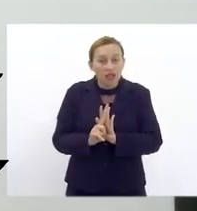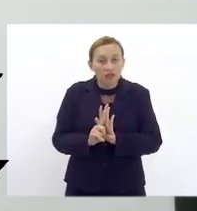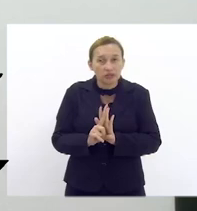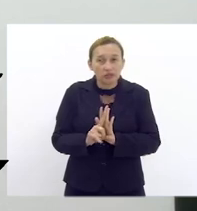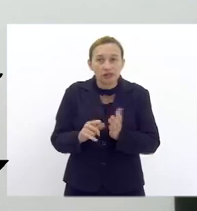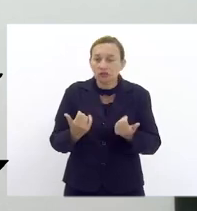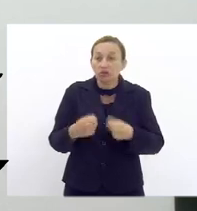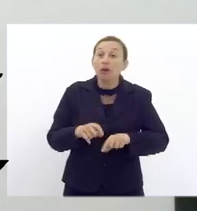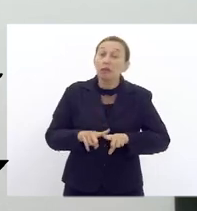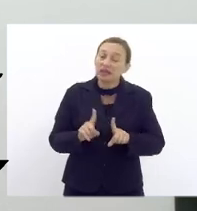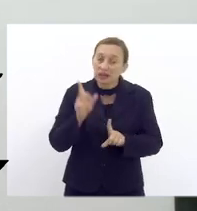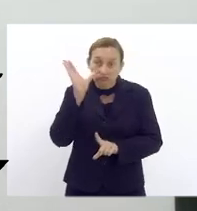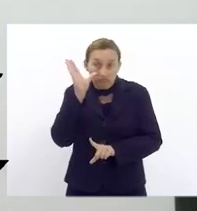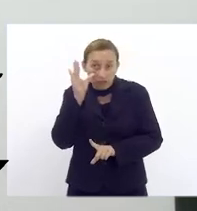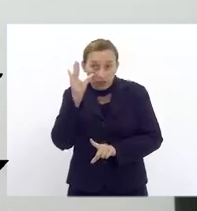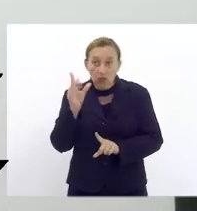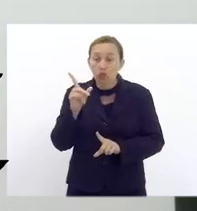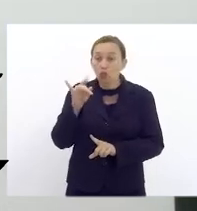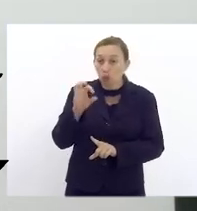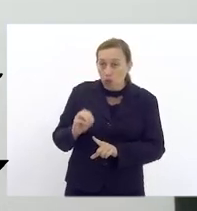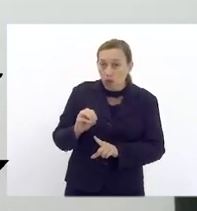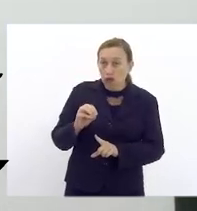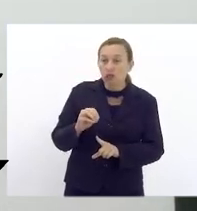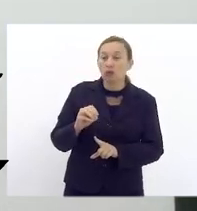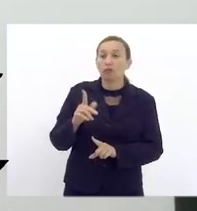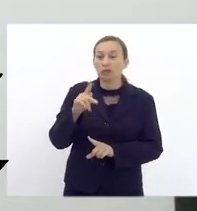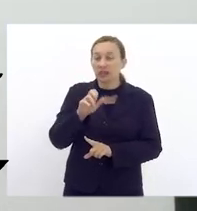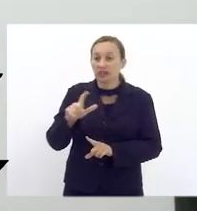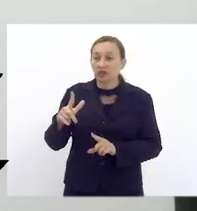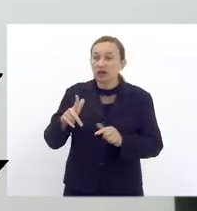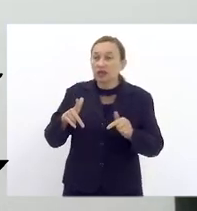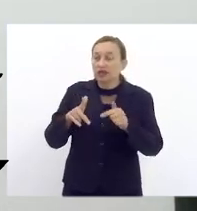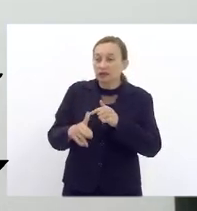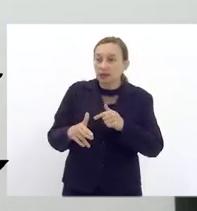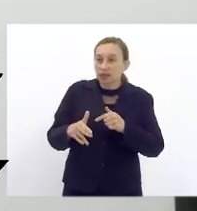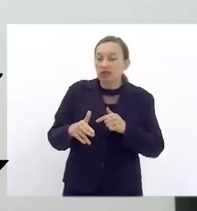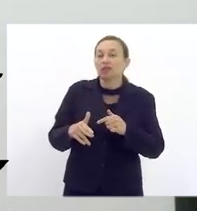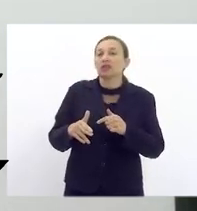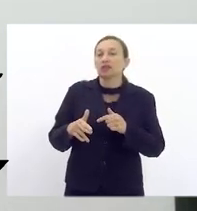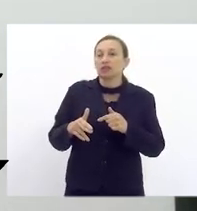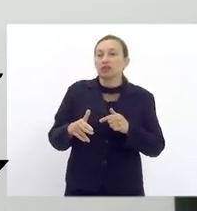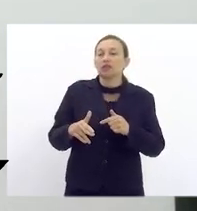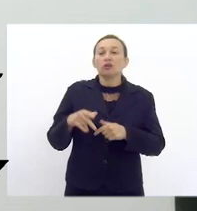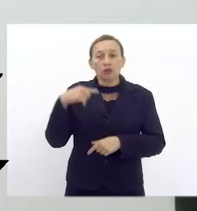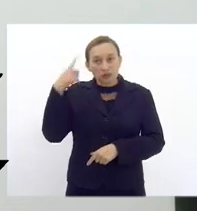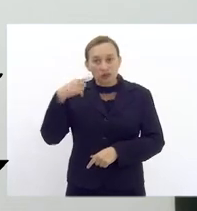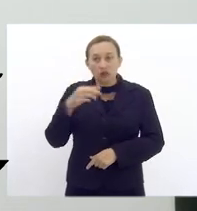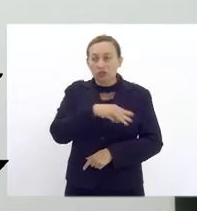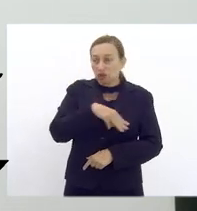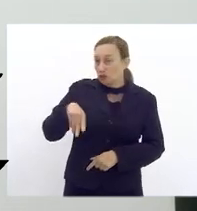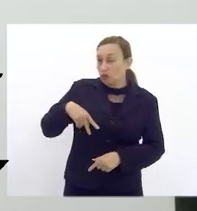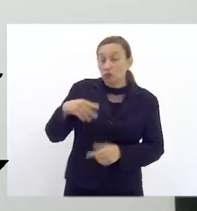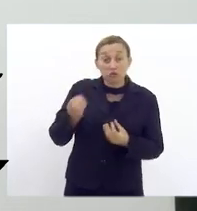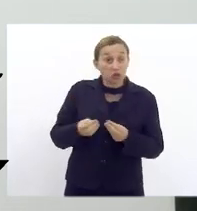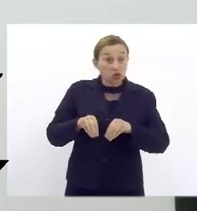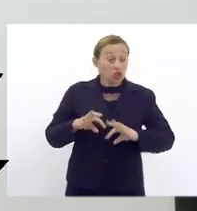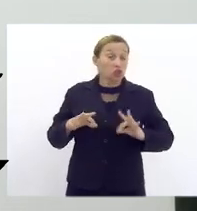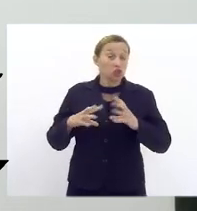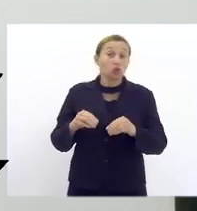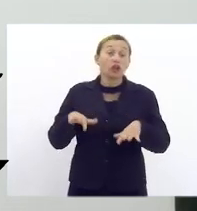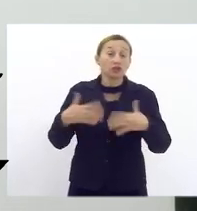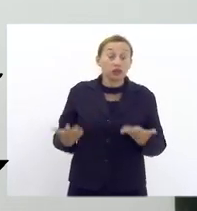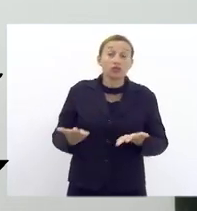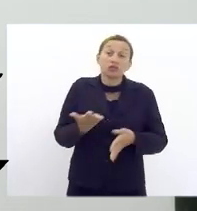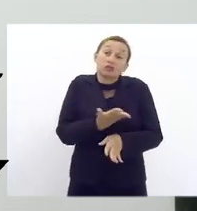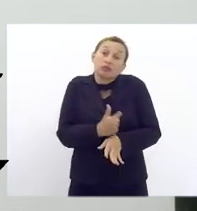Mas é interessante ocorre processo penal infelizmente ele limita o advogado limita a atuação do Ministério Público que acaba quebrando tudo então vamos